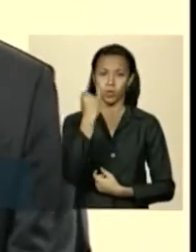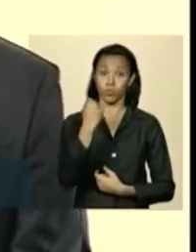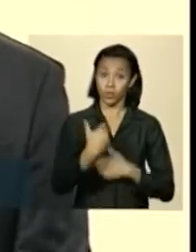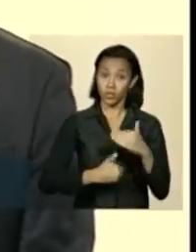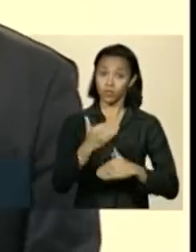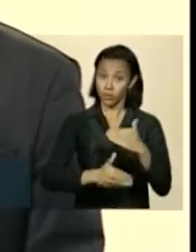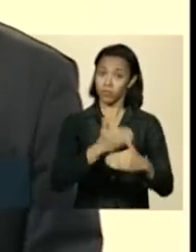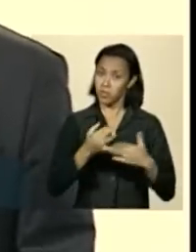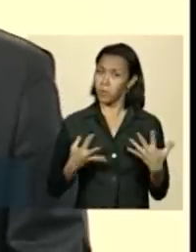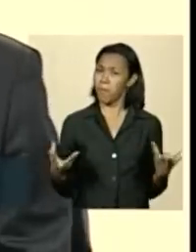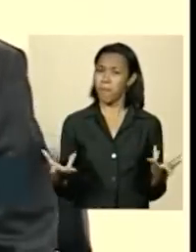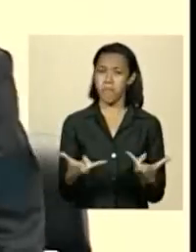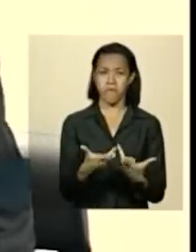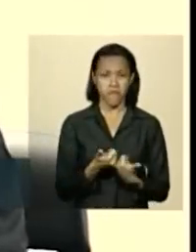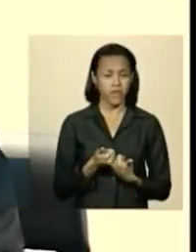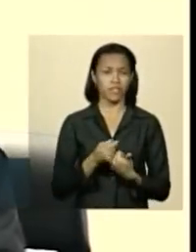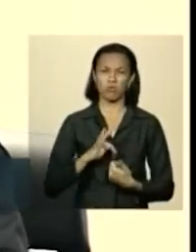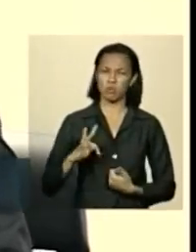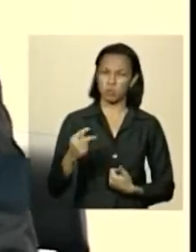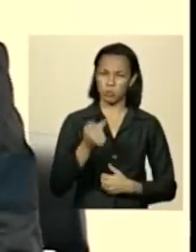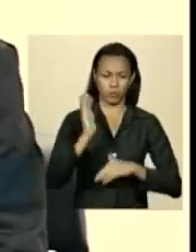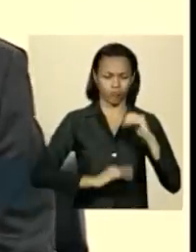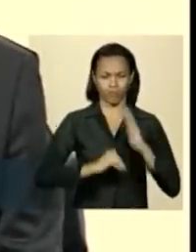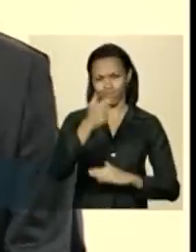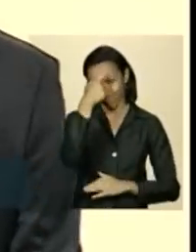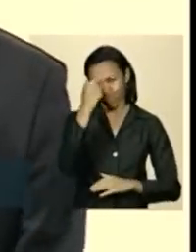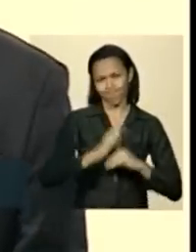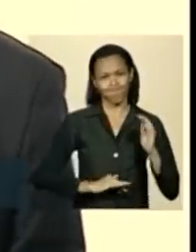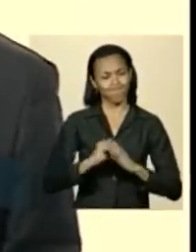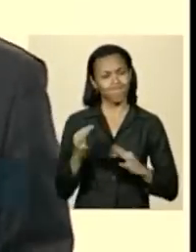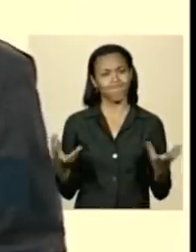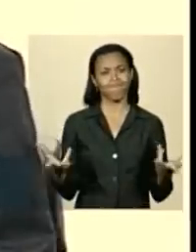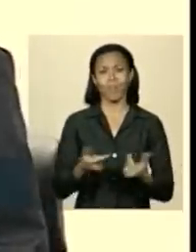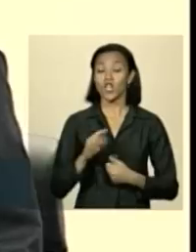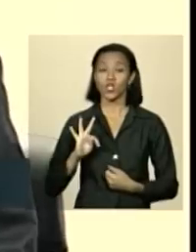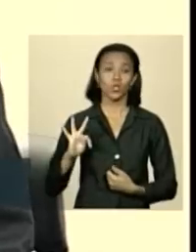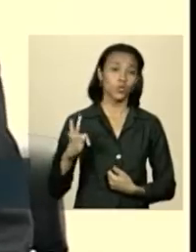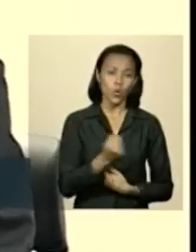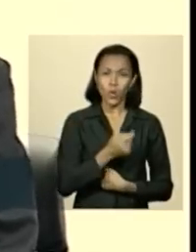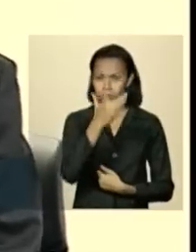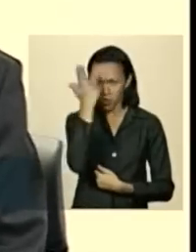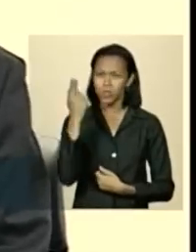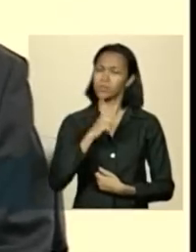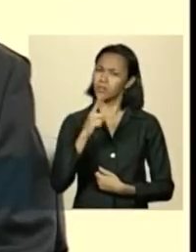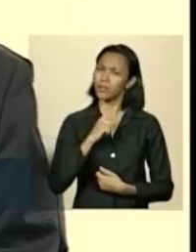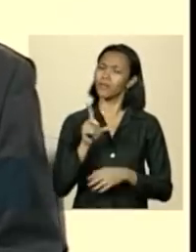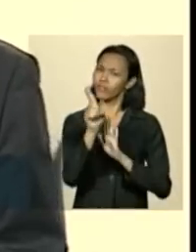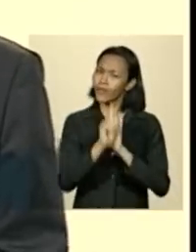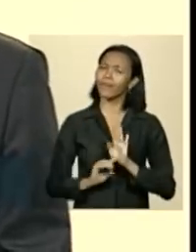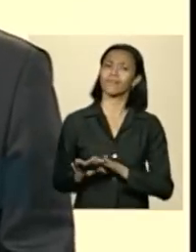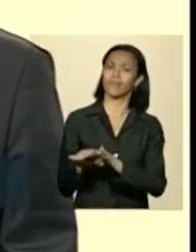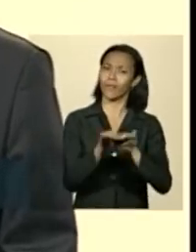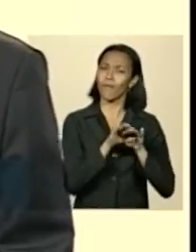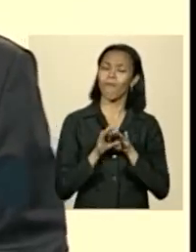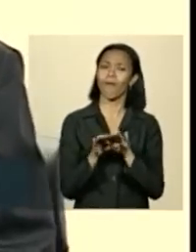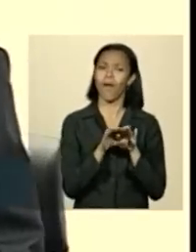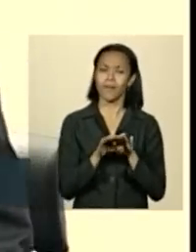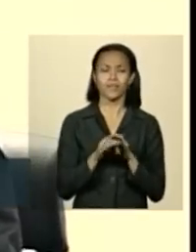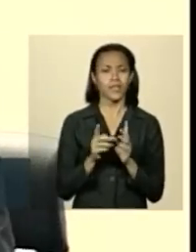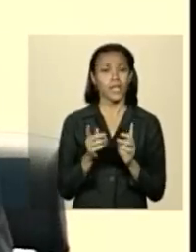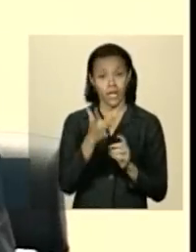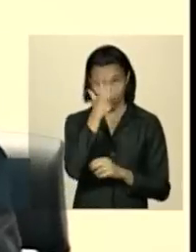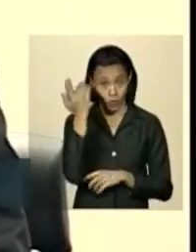desenvolvimento pleno de todas as suas potencialidades para que todas as pessoas tenham os mesmos direitos para que as pessoas possam